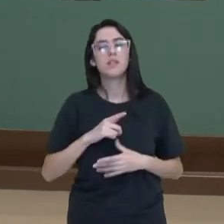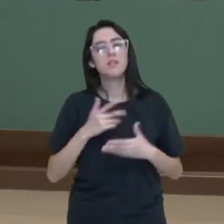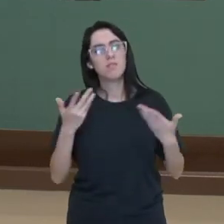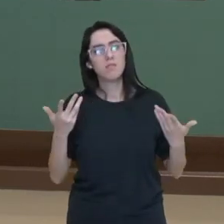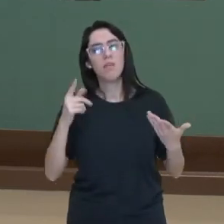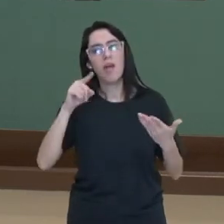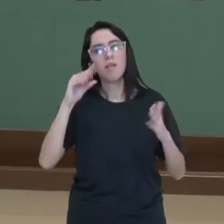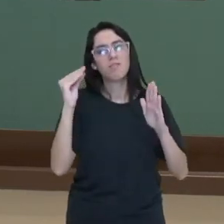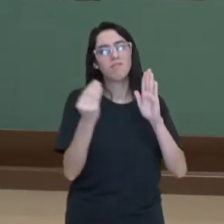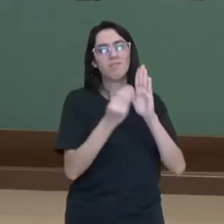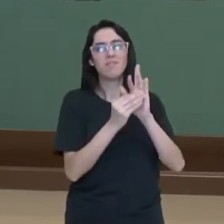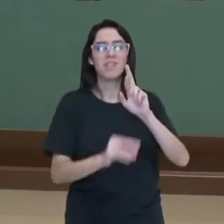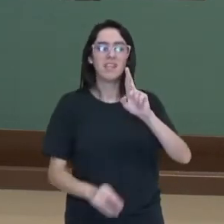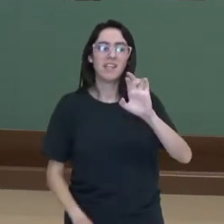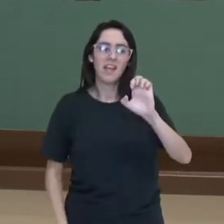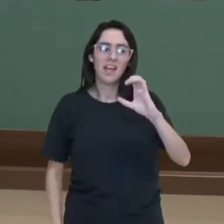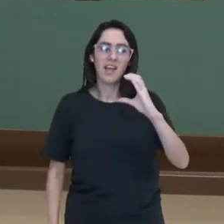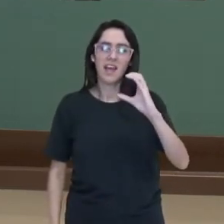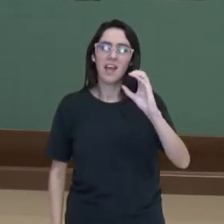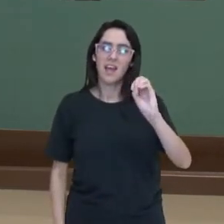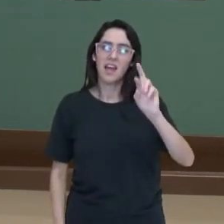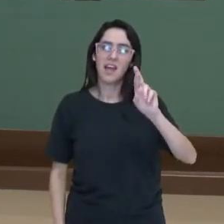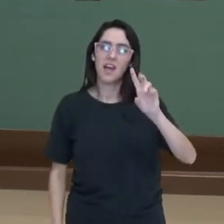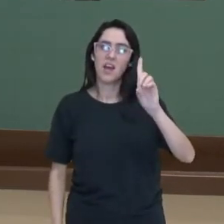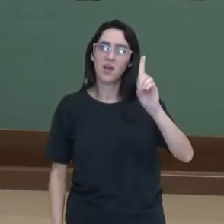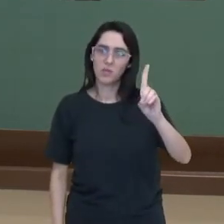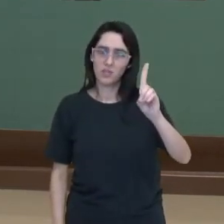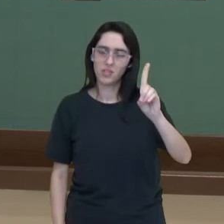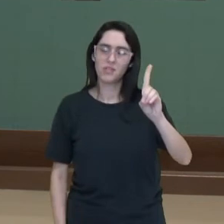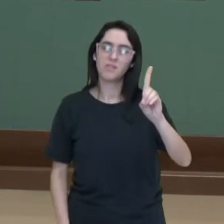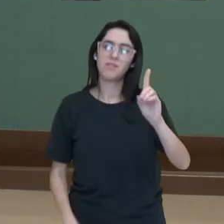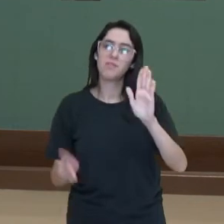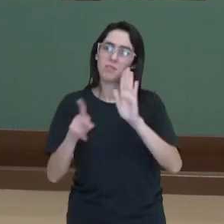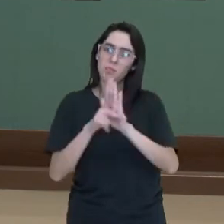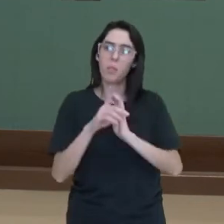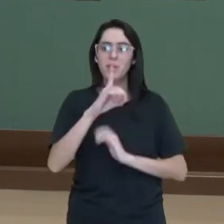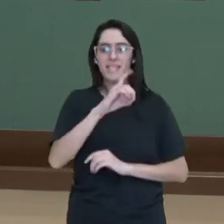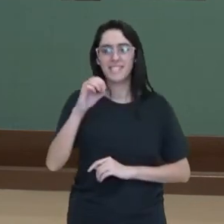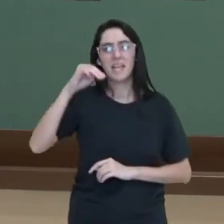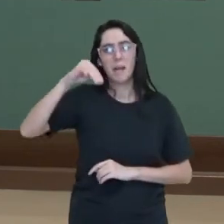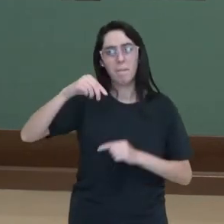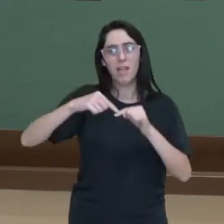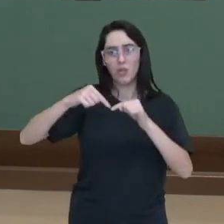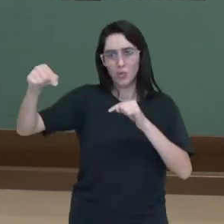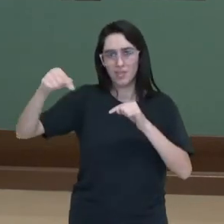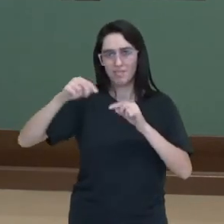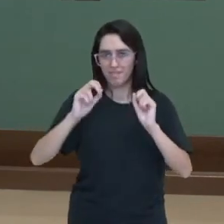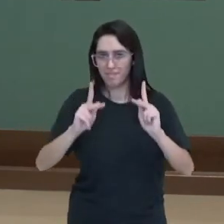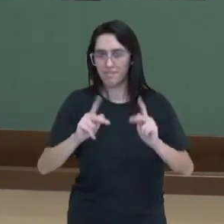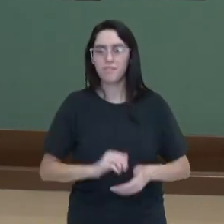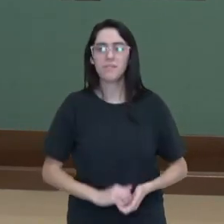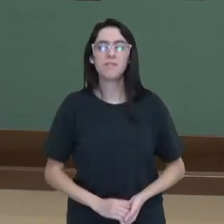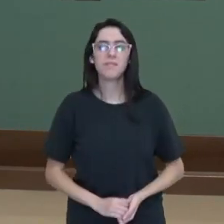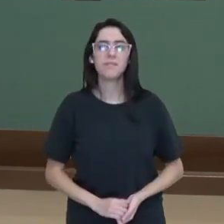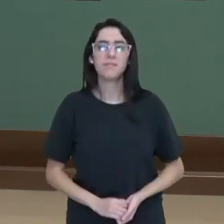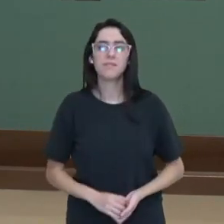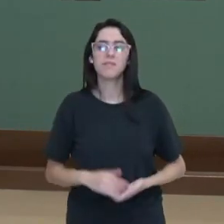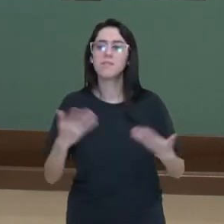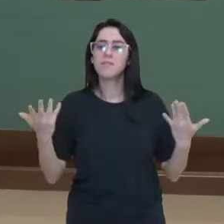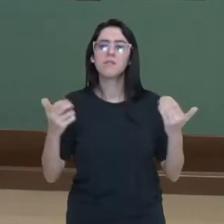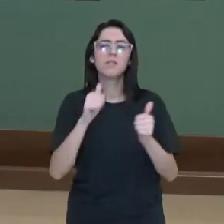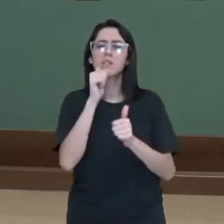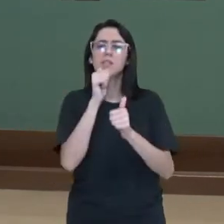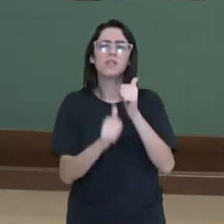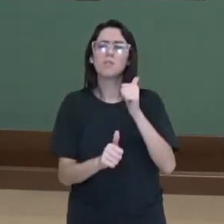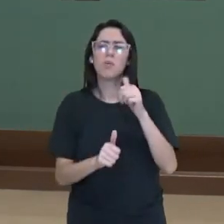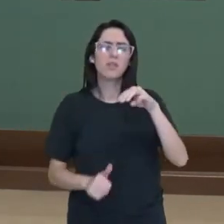conhecido como recorde olímpico dos 100 metros, tá bom? Quais são então os esportes de marca? A